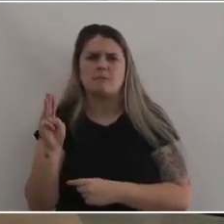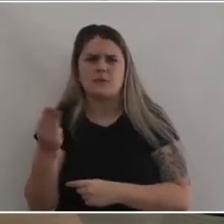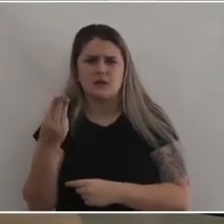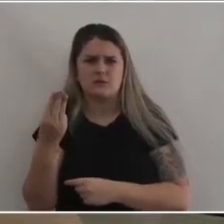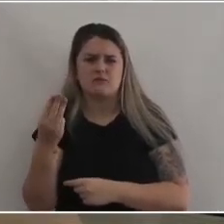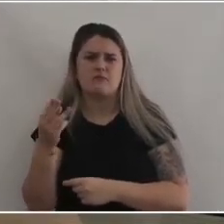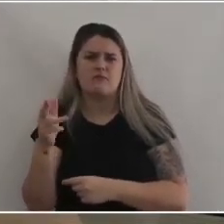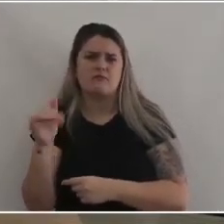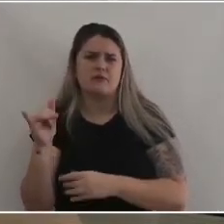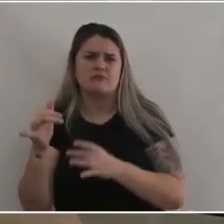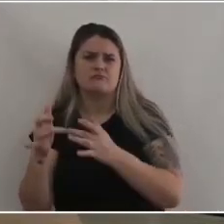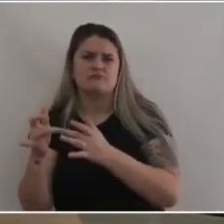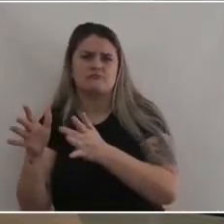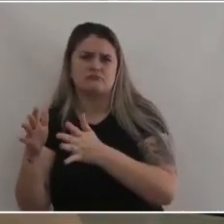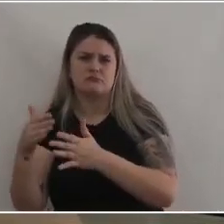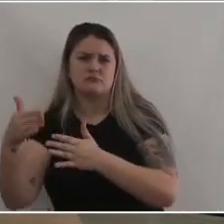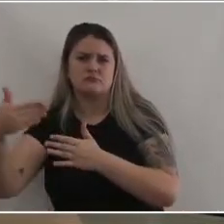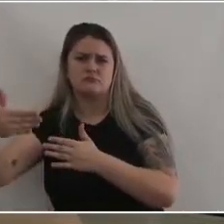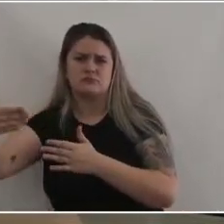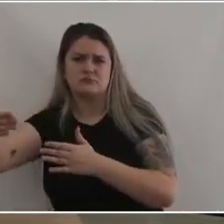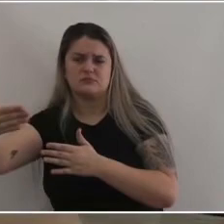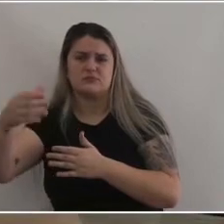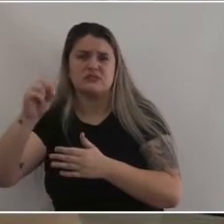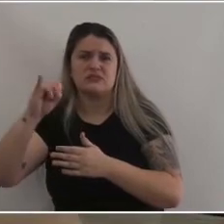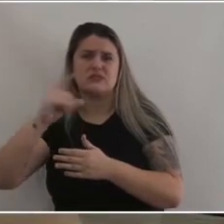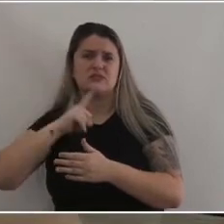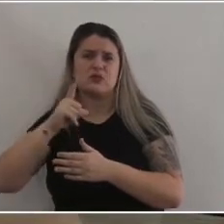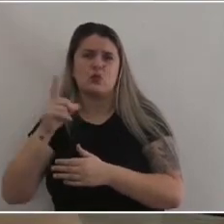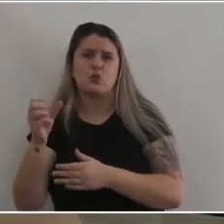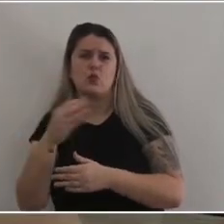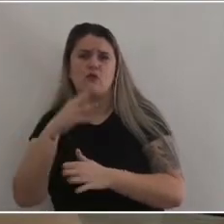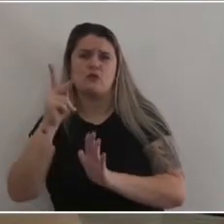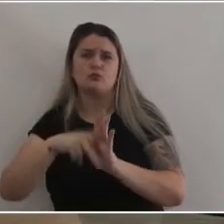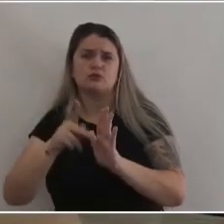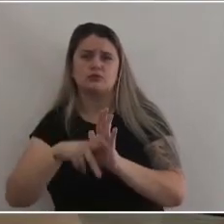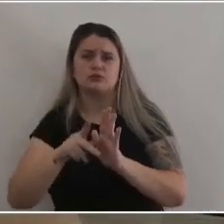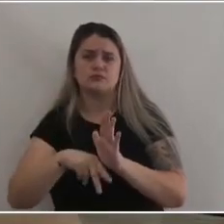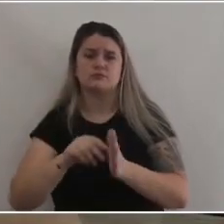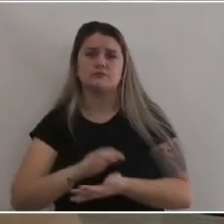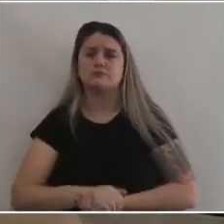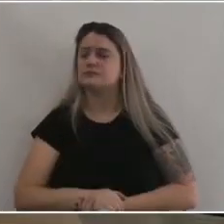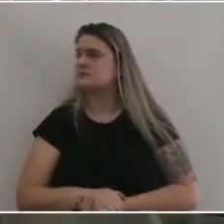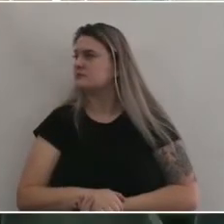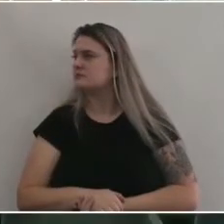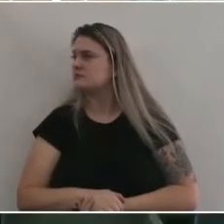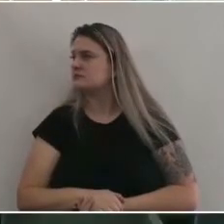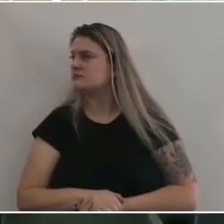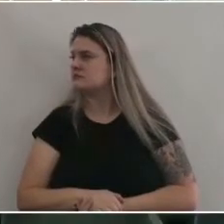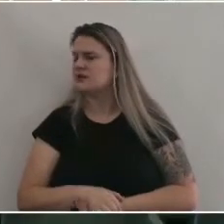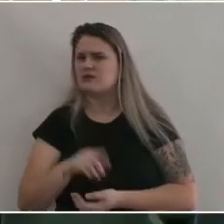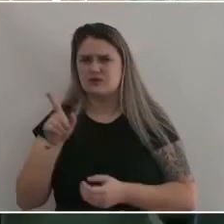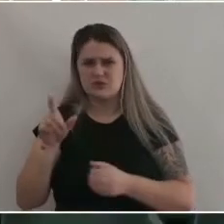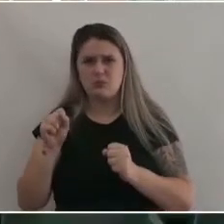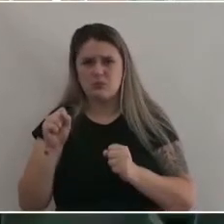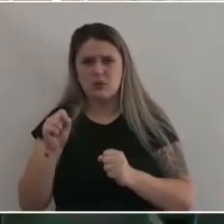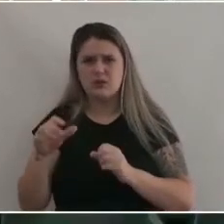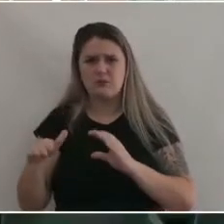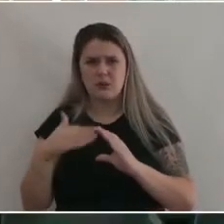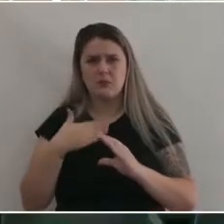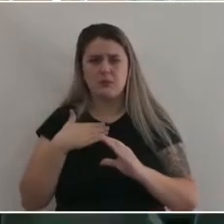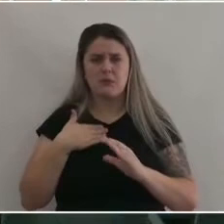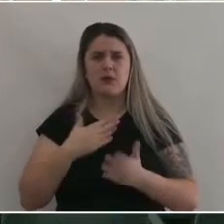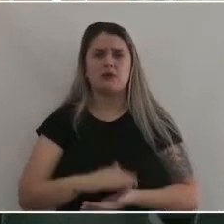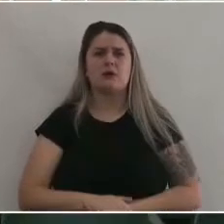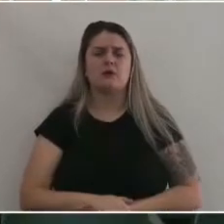Para ser liberado conforme a apresentação de novos projetos. Uhum. Se for possível, você me mandar para mim? Sim, para mim?